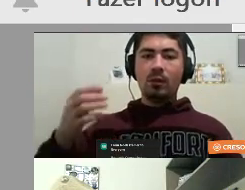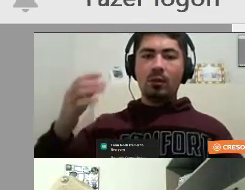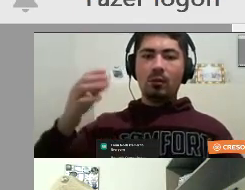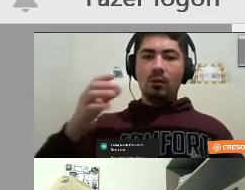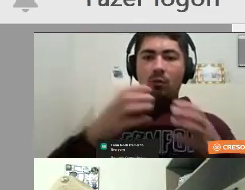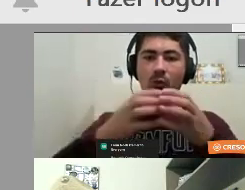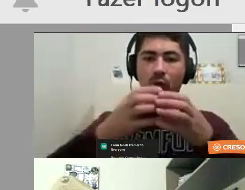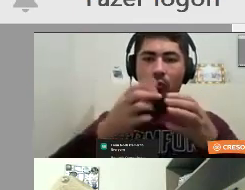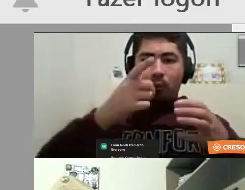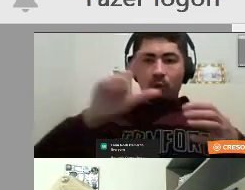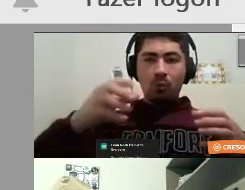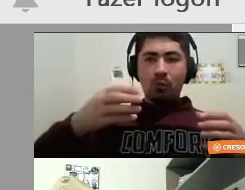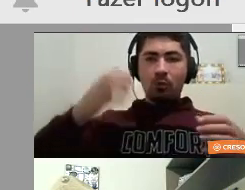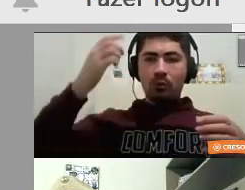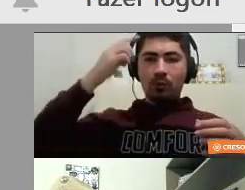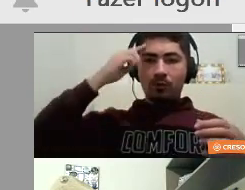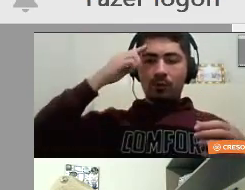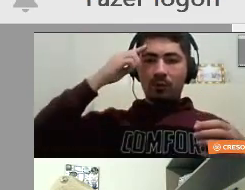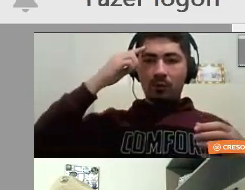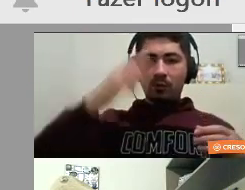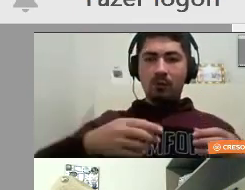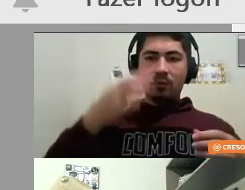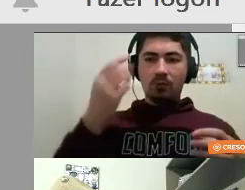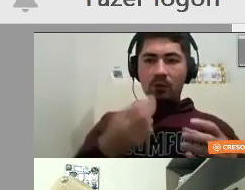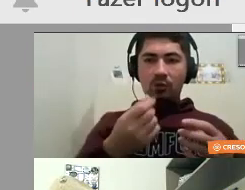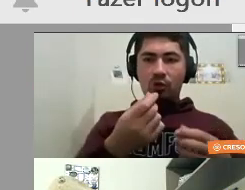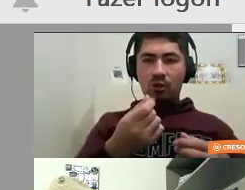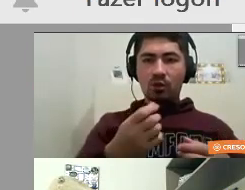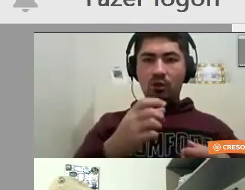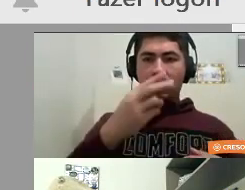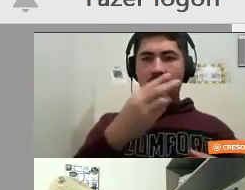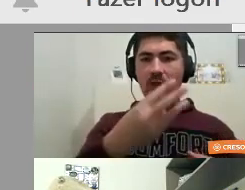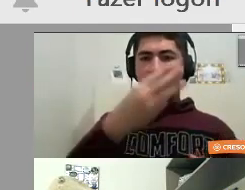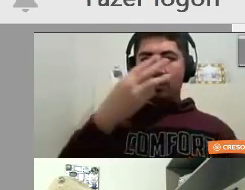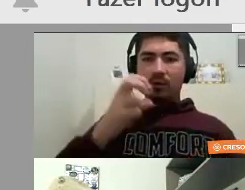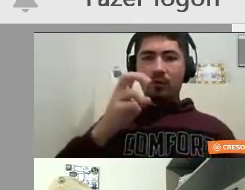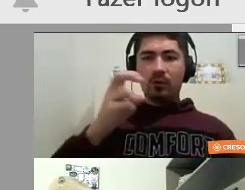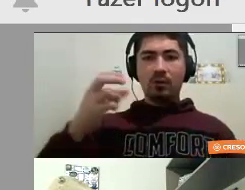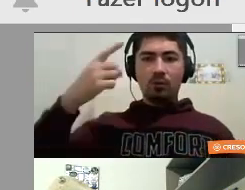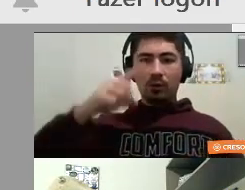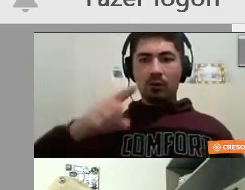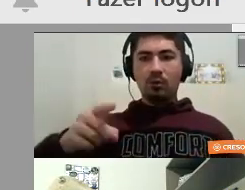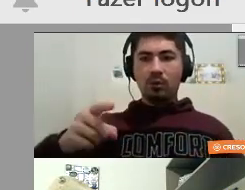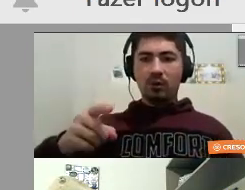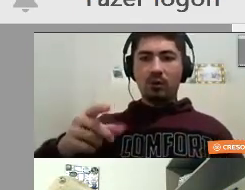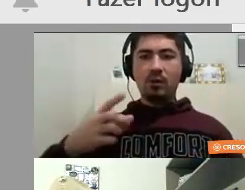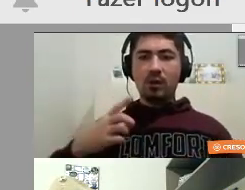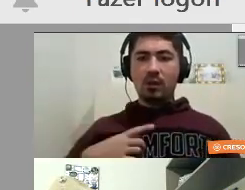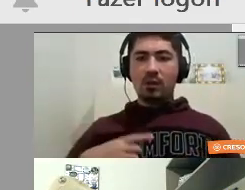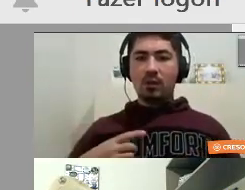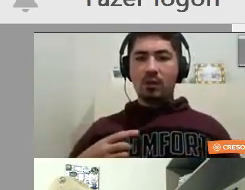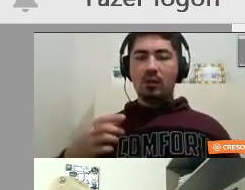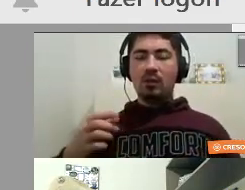dólares e desafia o Rotary a arrecadar 200 milhões de dólares. Eu acho que todos os companheiros lembram